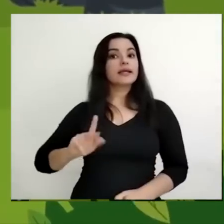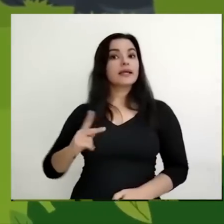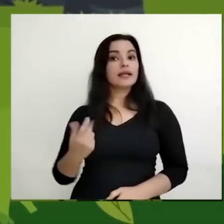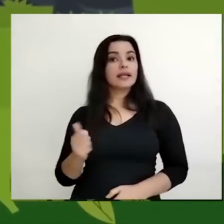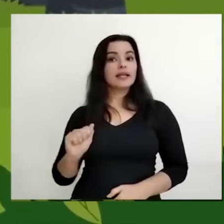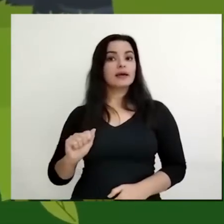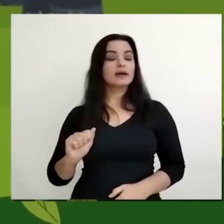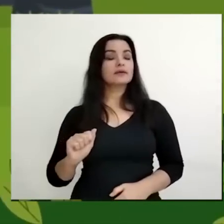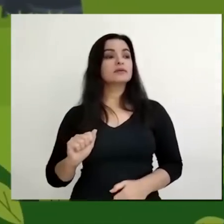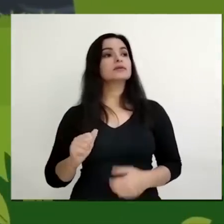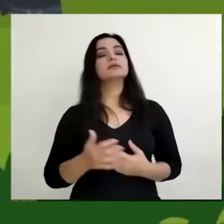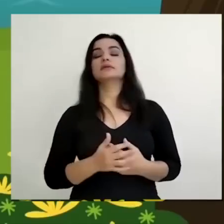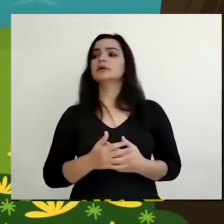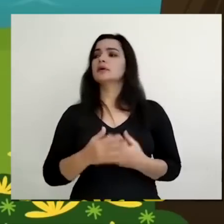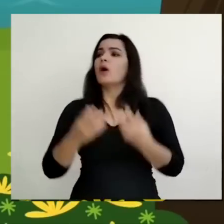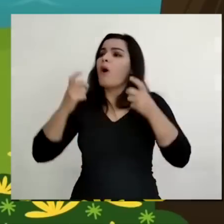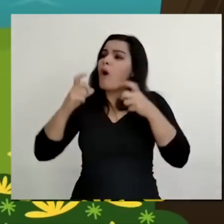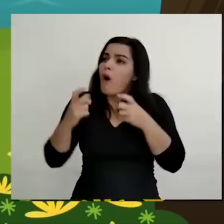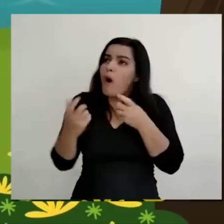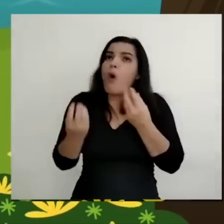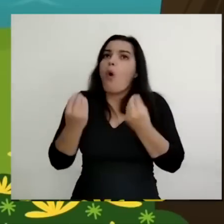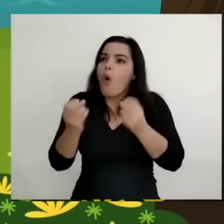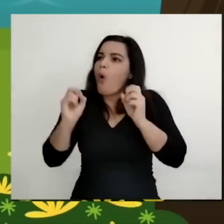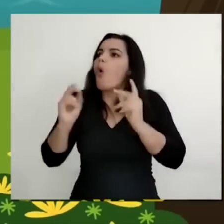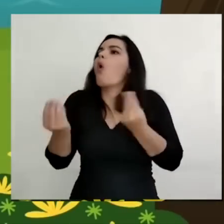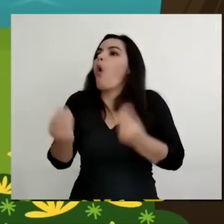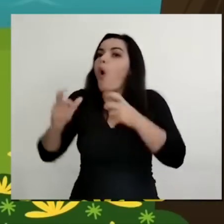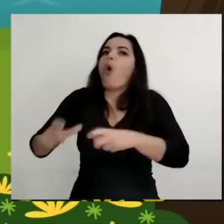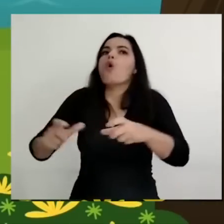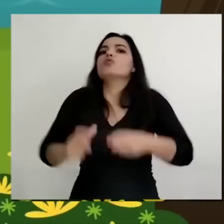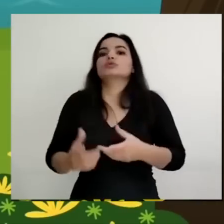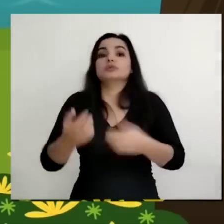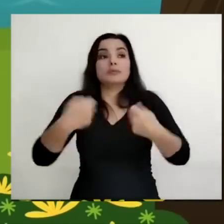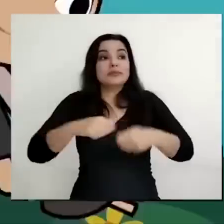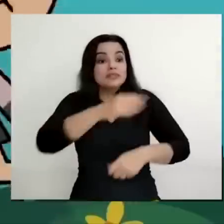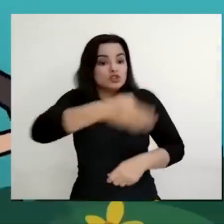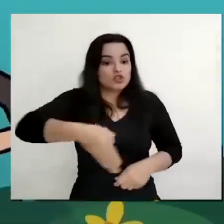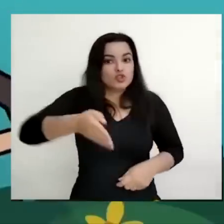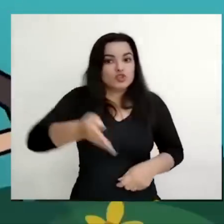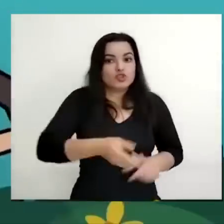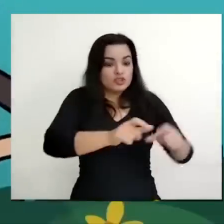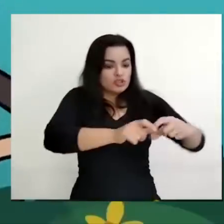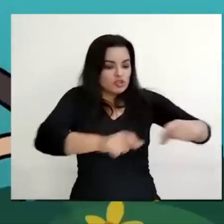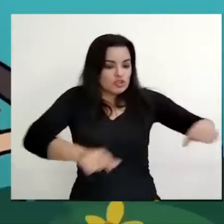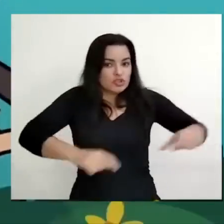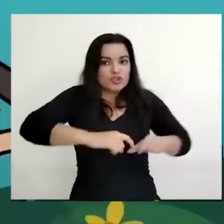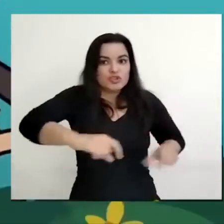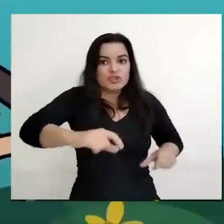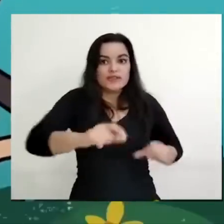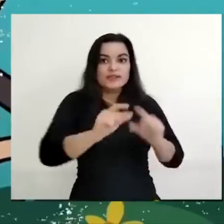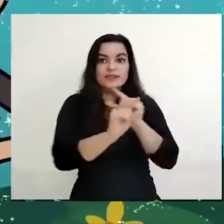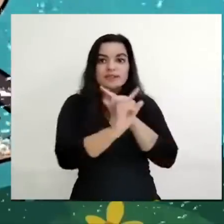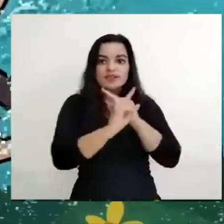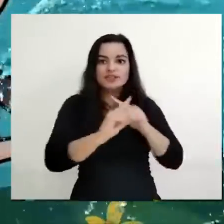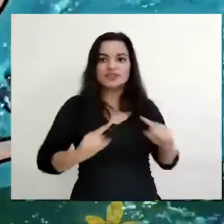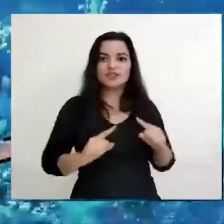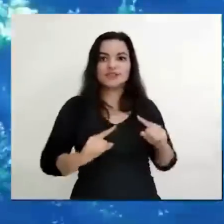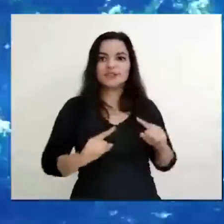X, igual nos mapas do tesouro. Um X igual esse aqui, Pedro. Oba, nós